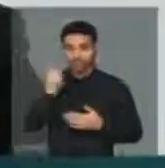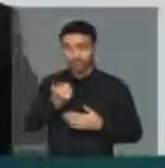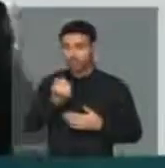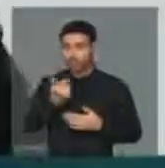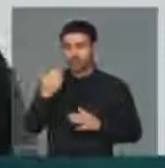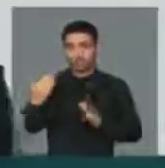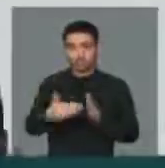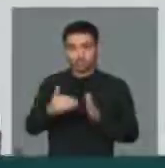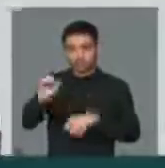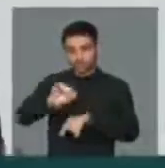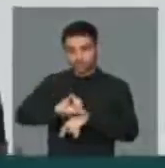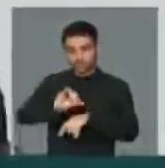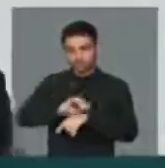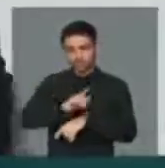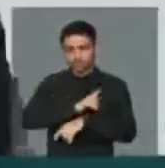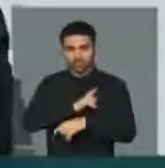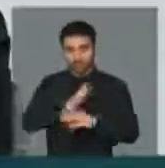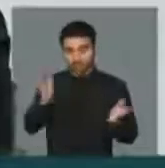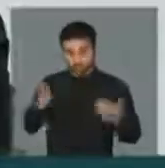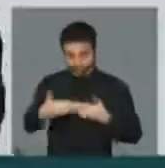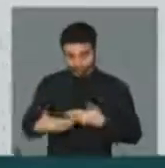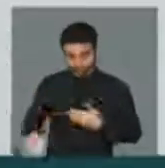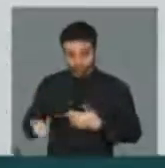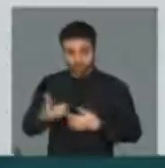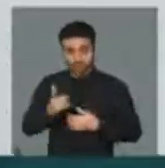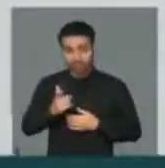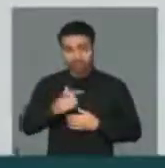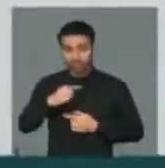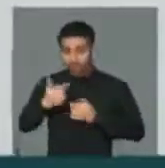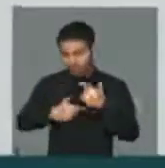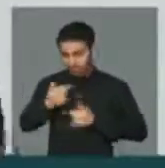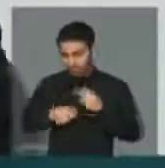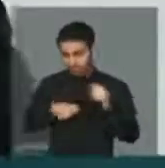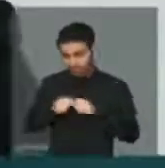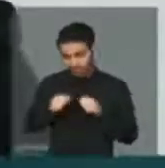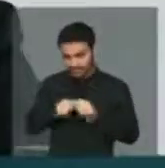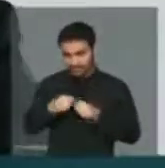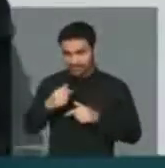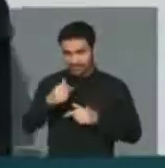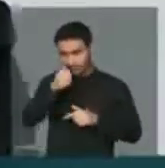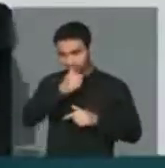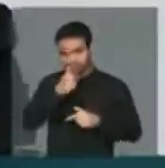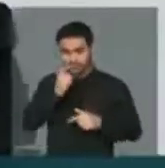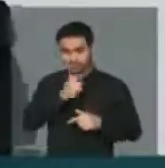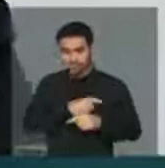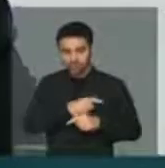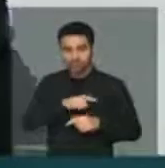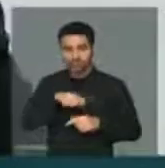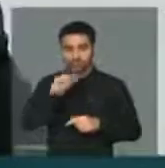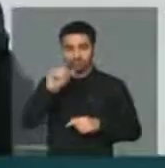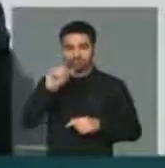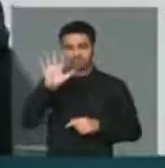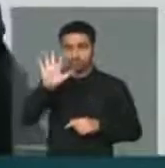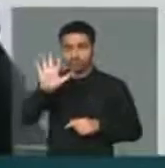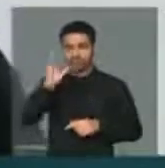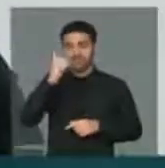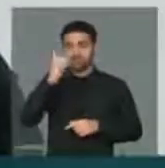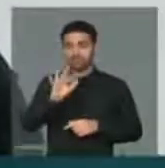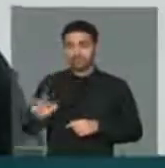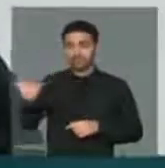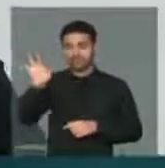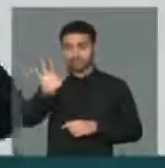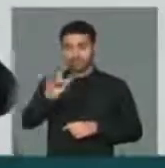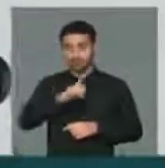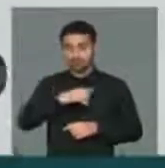as capitais, e nessa eleição agora, fruto desse trabalho que fizemos, elegemos 5 deputados federais, que estão